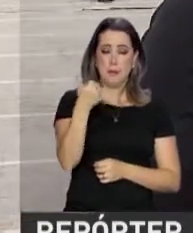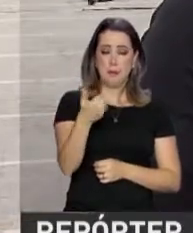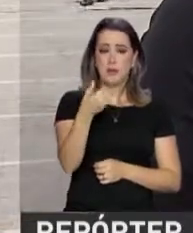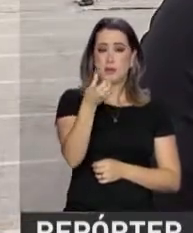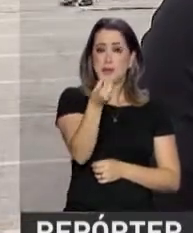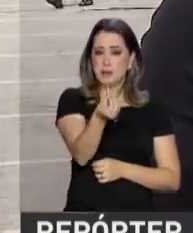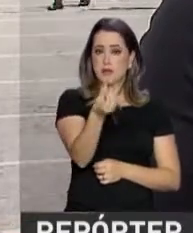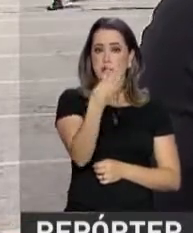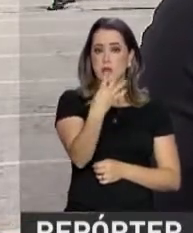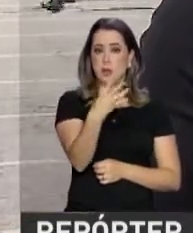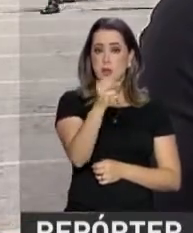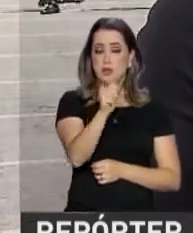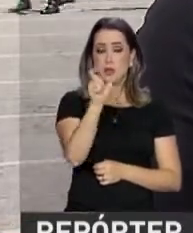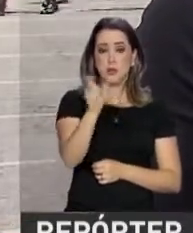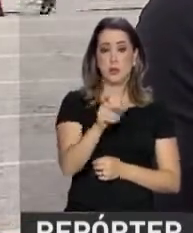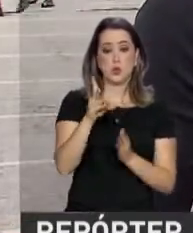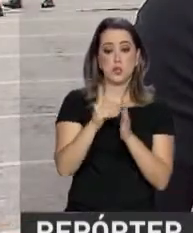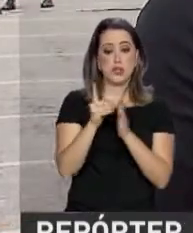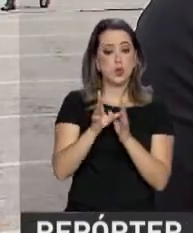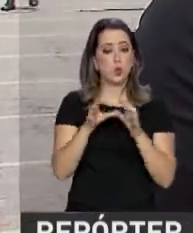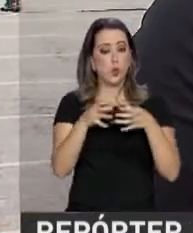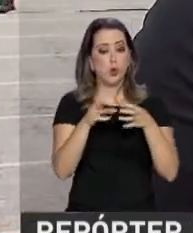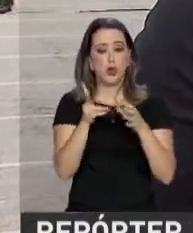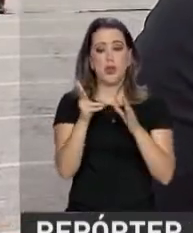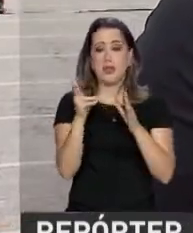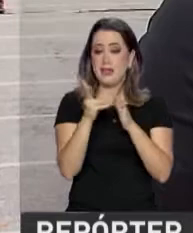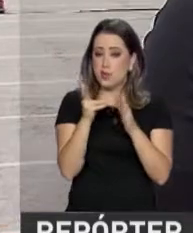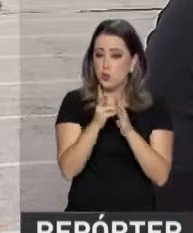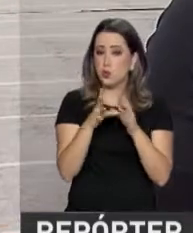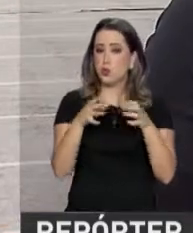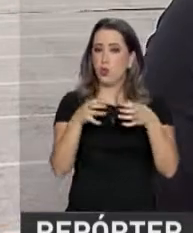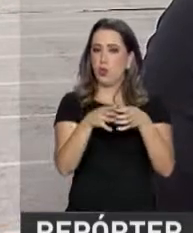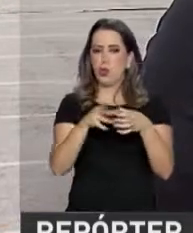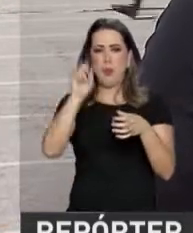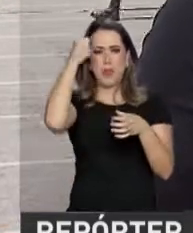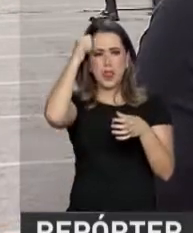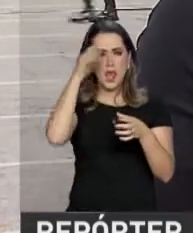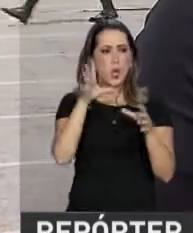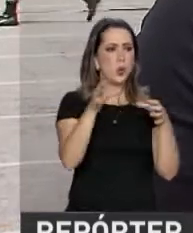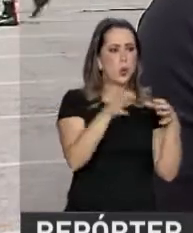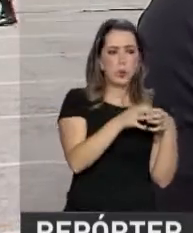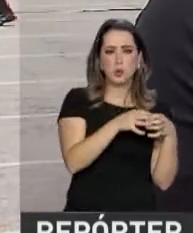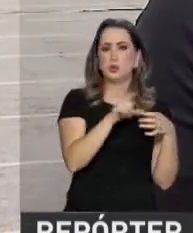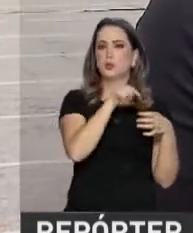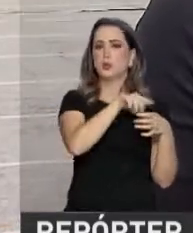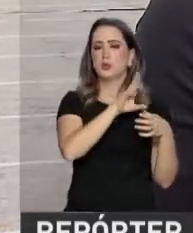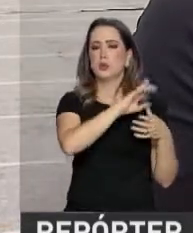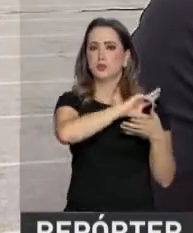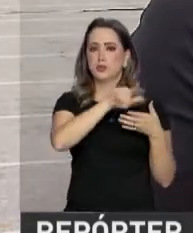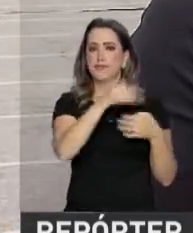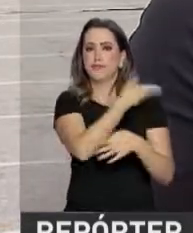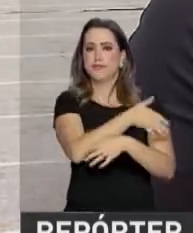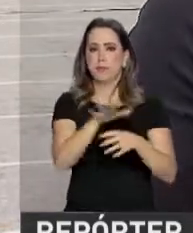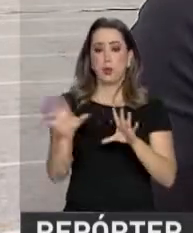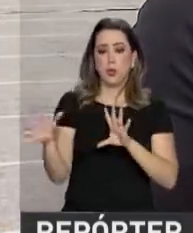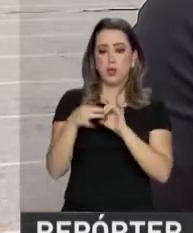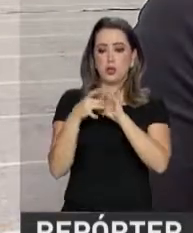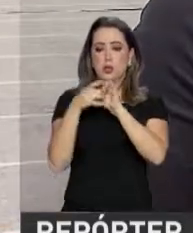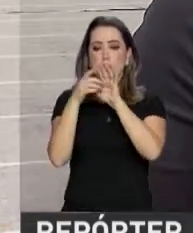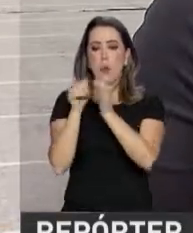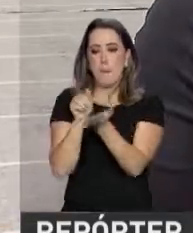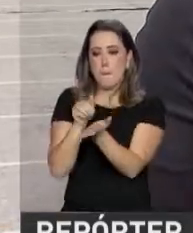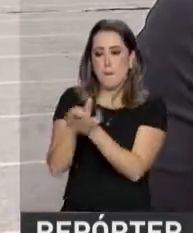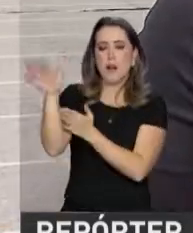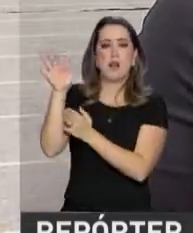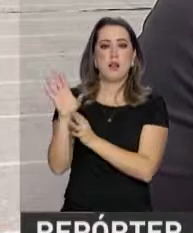índios, negros, brancos e mestiços se uniram para expulsar os holandeses. Com a vitória na Batalha dos Guararapes, o